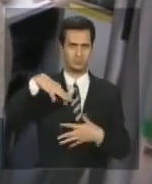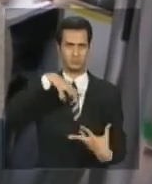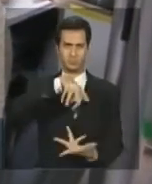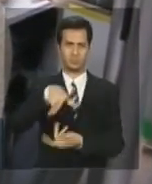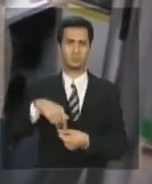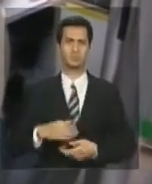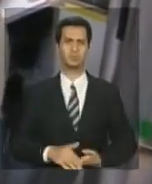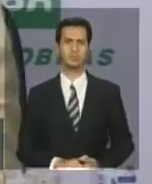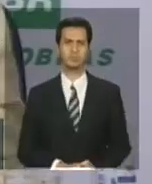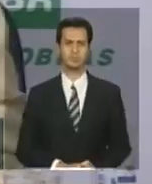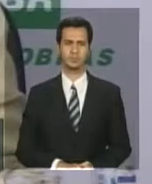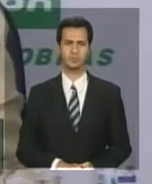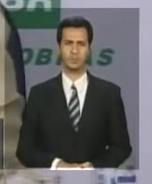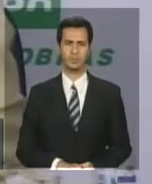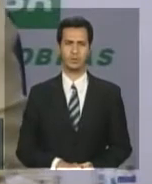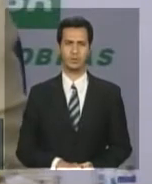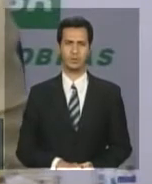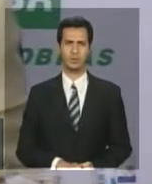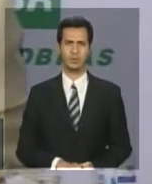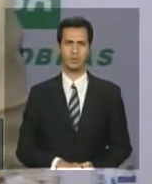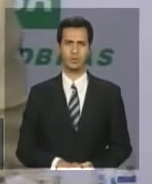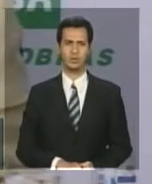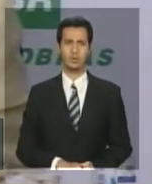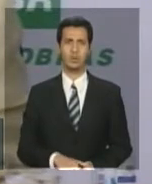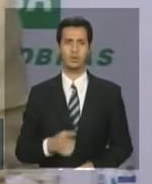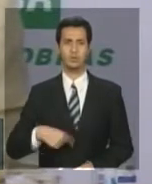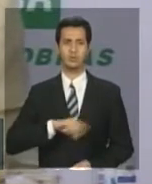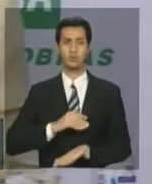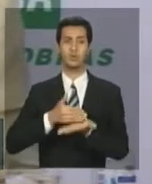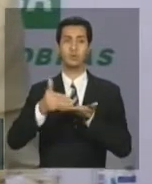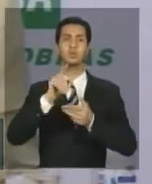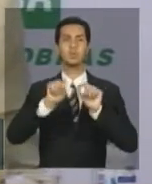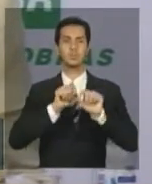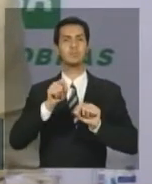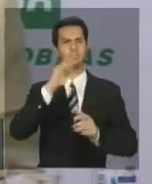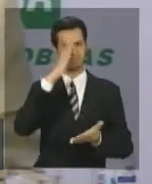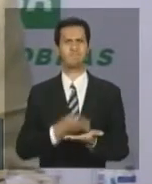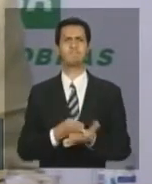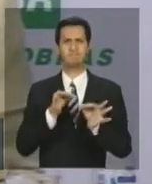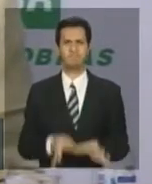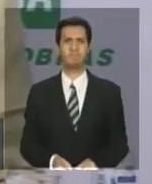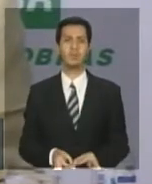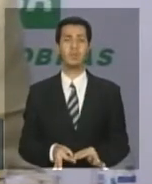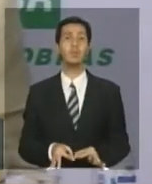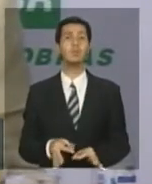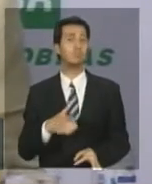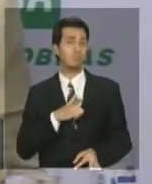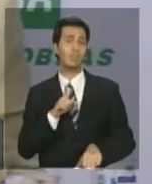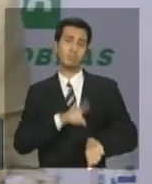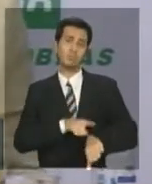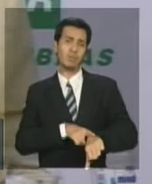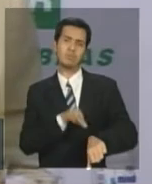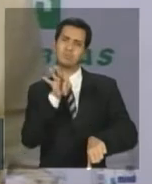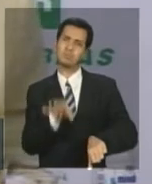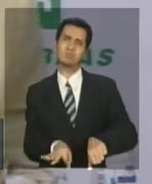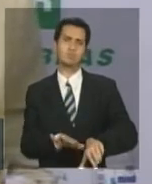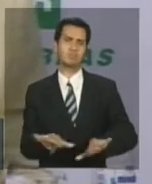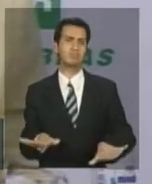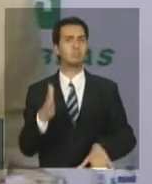indústria do petróleo. A gente começa com a certeza absoluta que tudo tem um tempo. Tudo tem um tempo